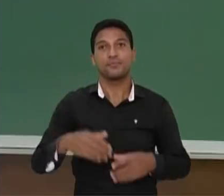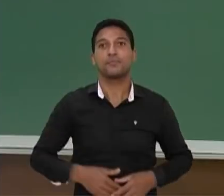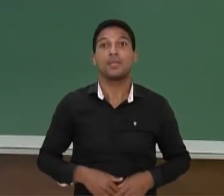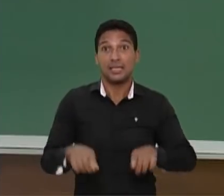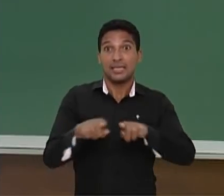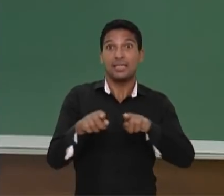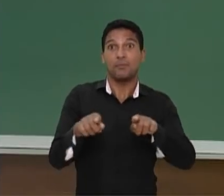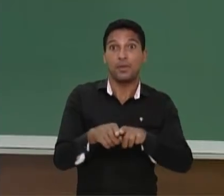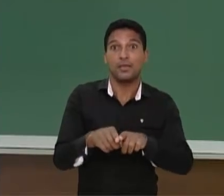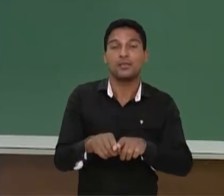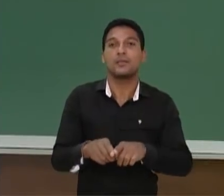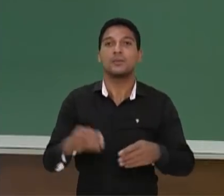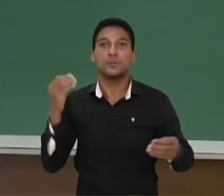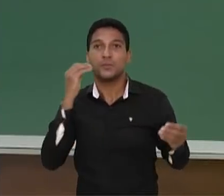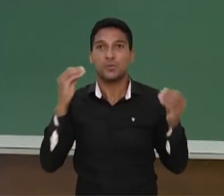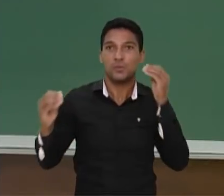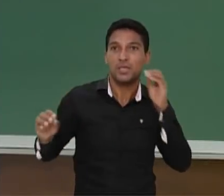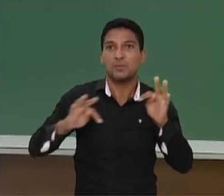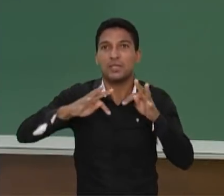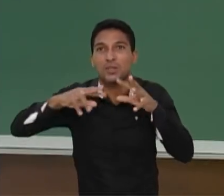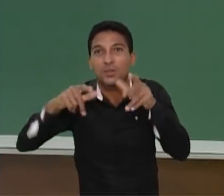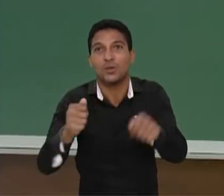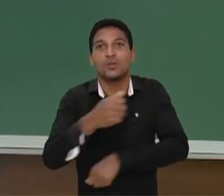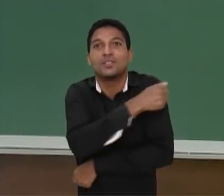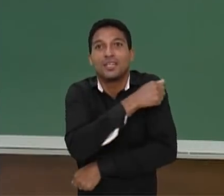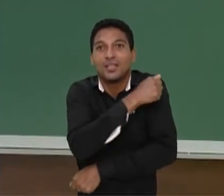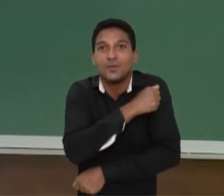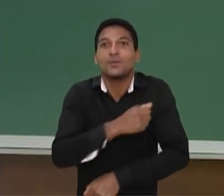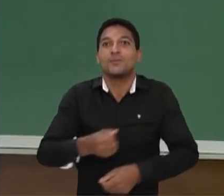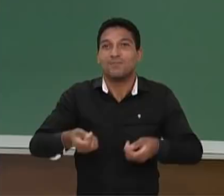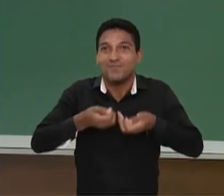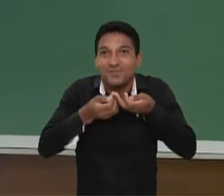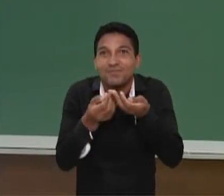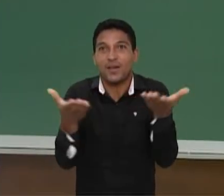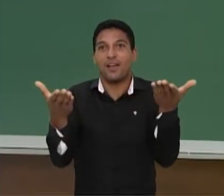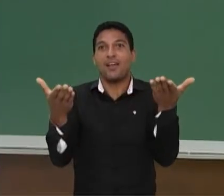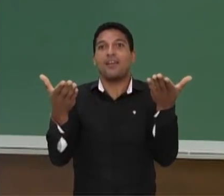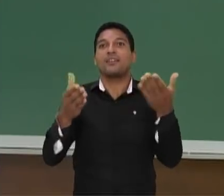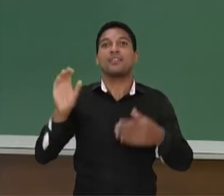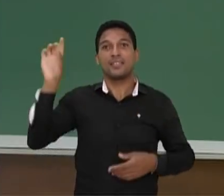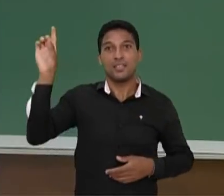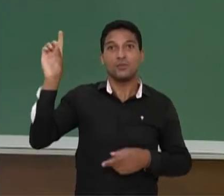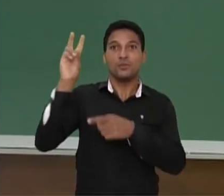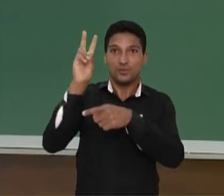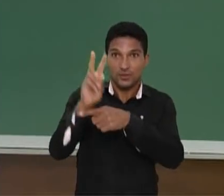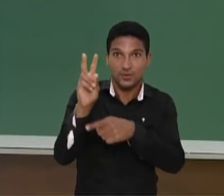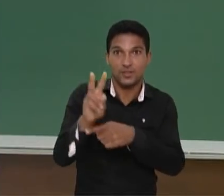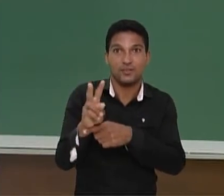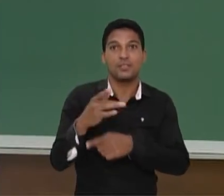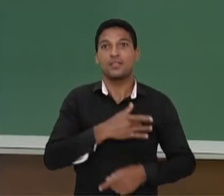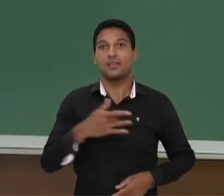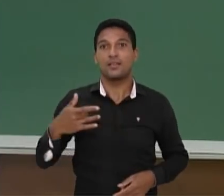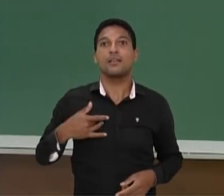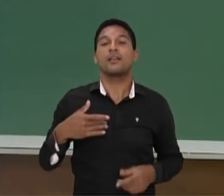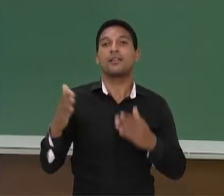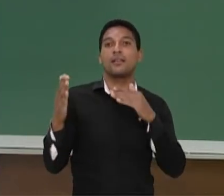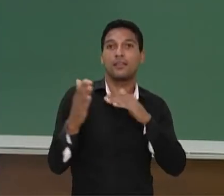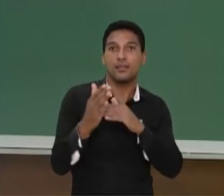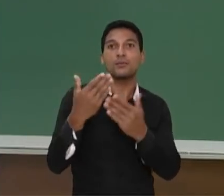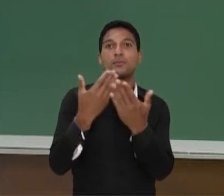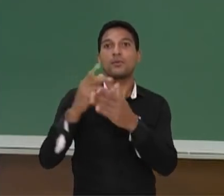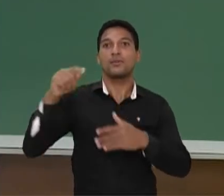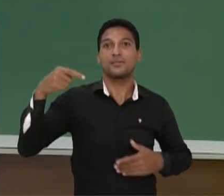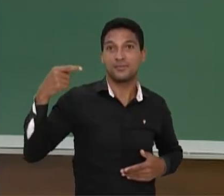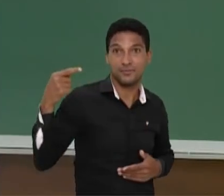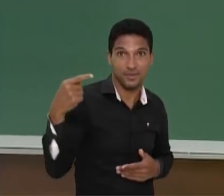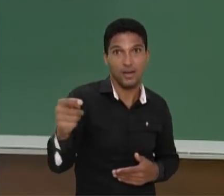um hiper beijo para todos vocês, meus amores. Fiquem com Deus, se cuidem e até a próxima aula, que nós vamos